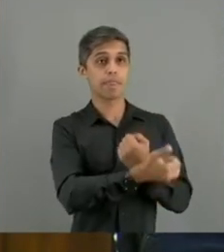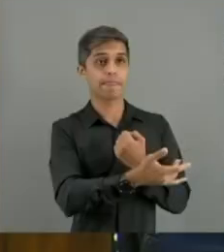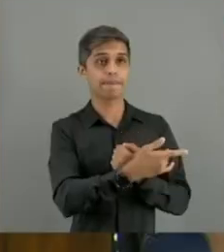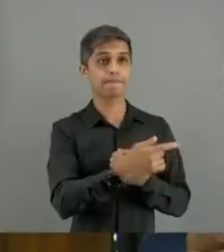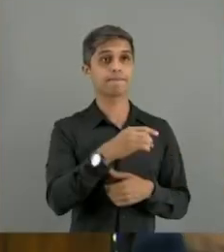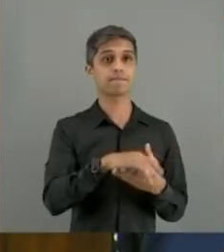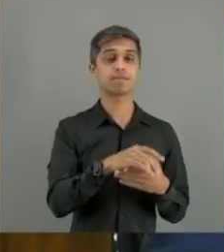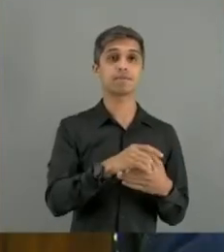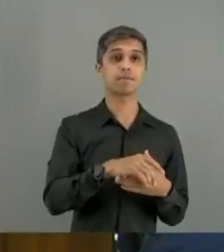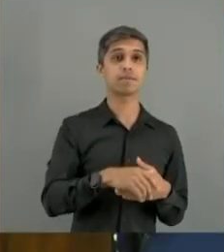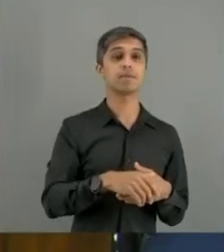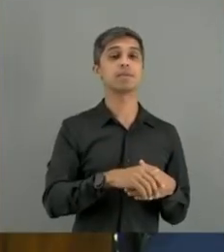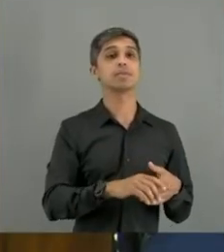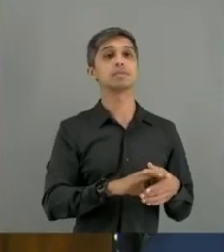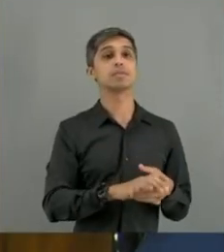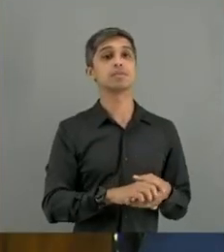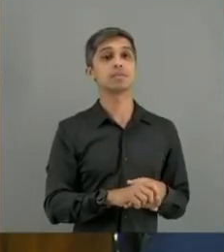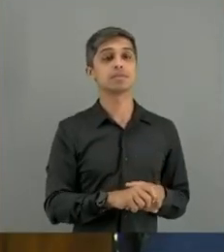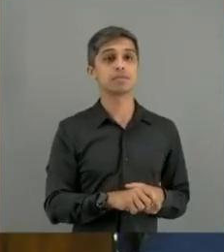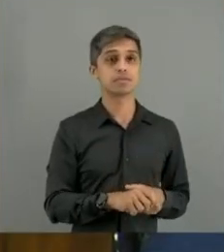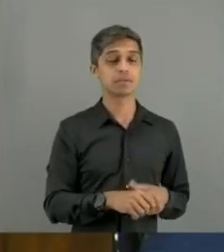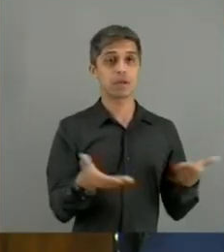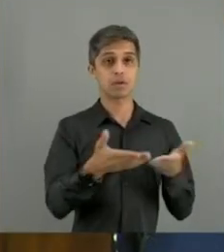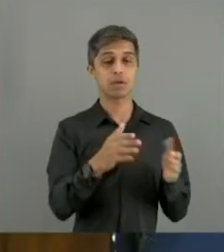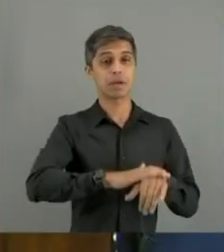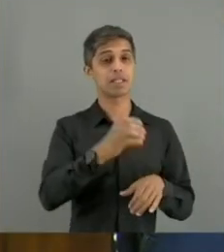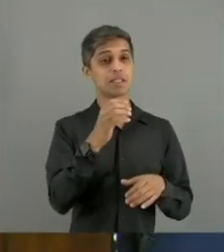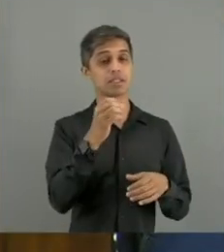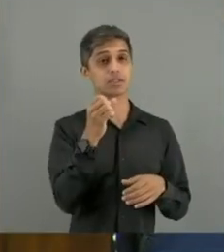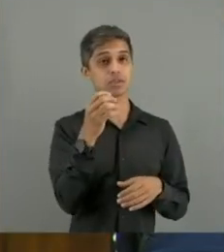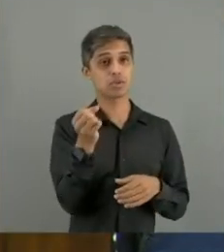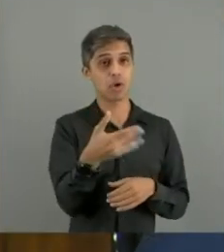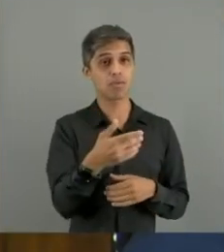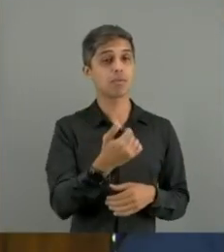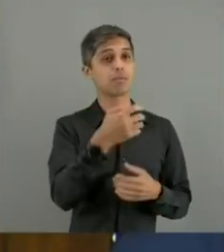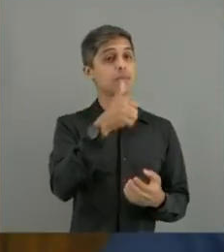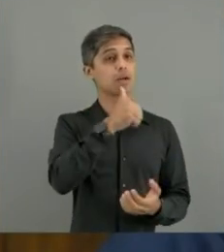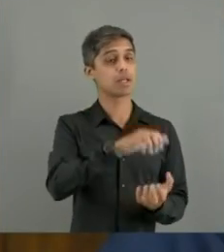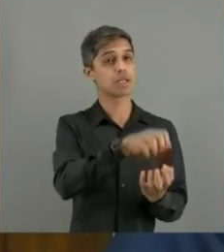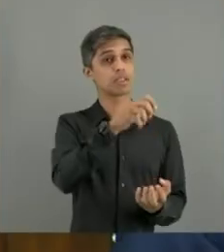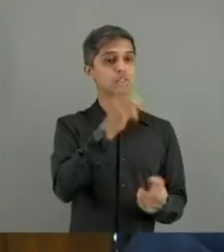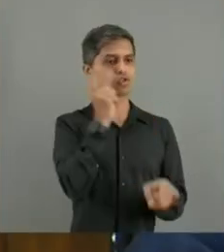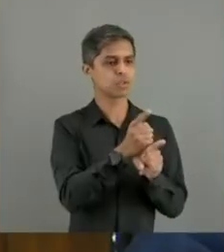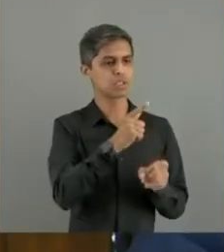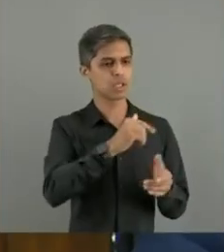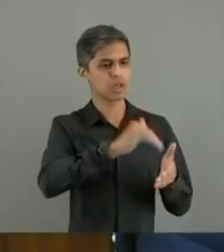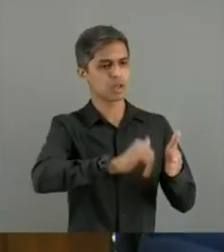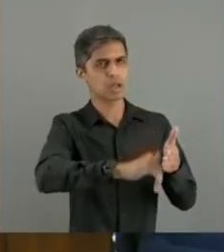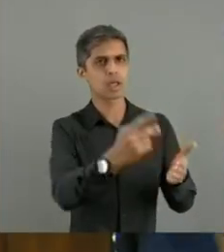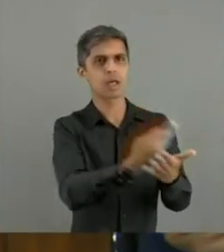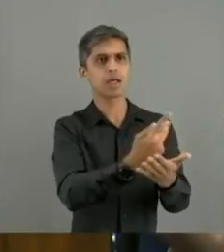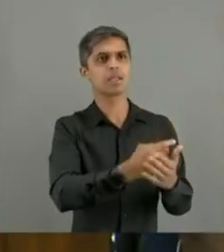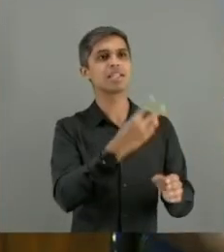casada, consignado mais desconto associativo. Agora, mais recente, uma idosa descobriu que teve descontos indevidos do INSS